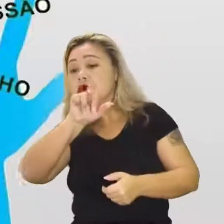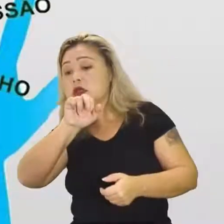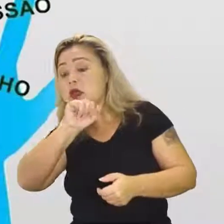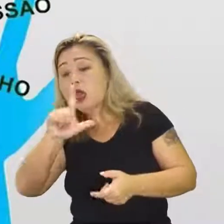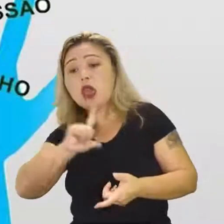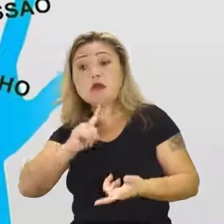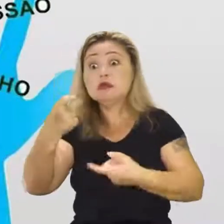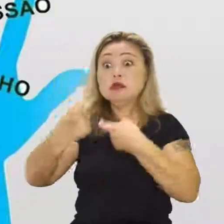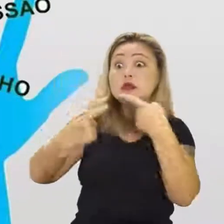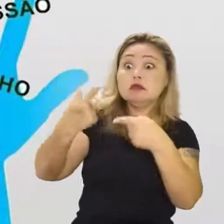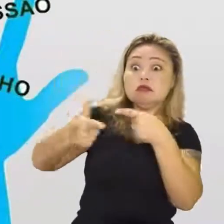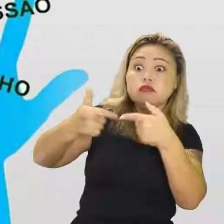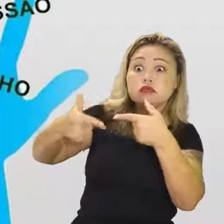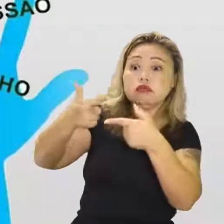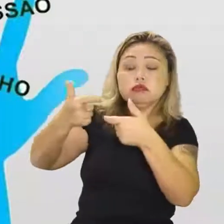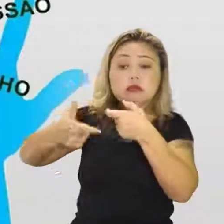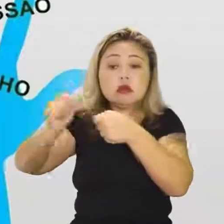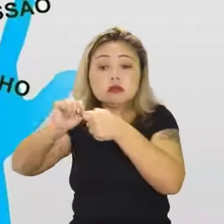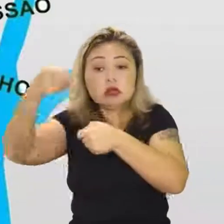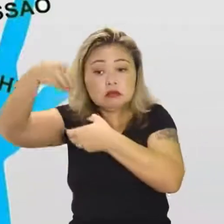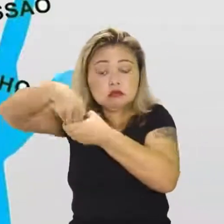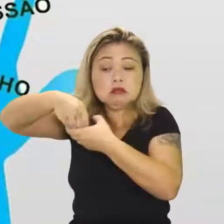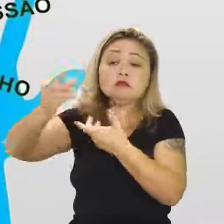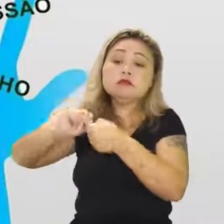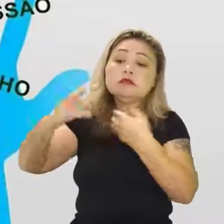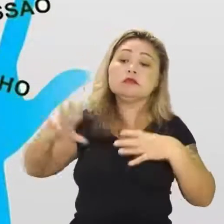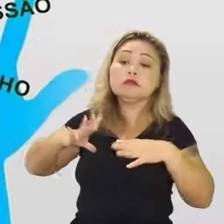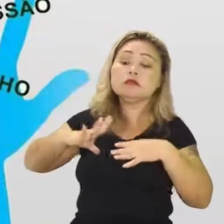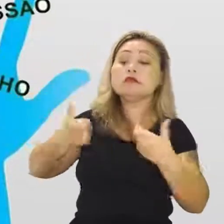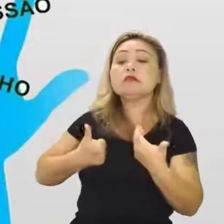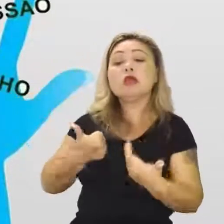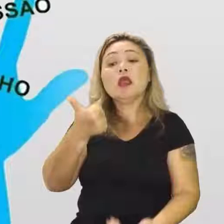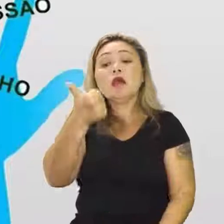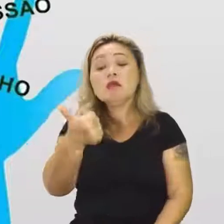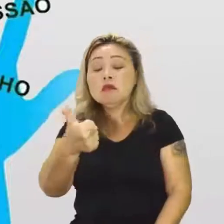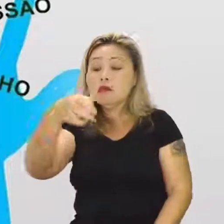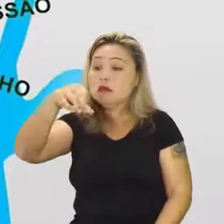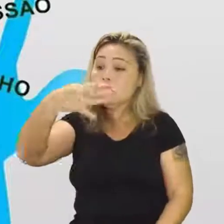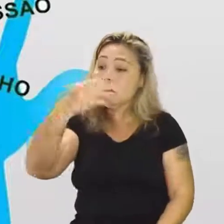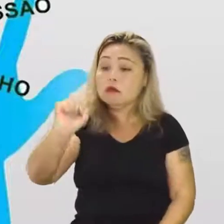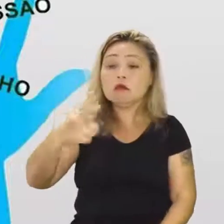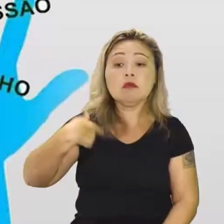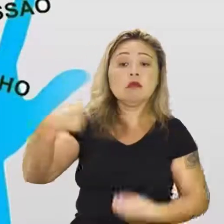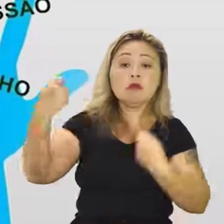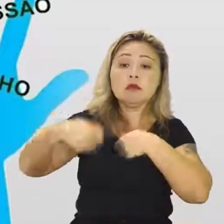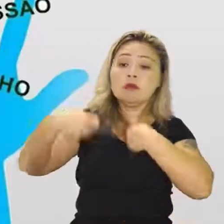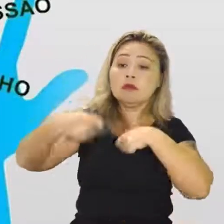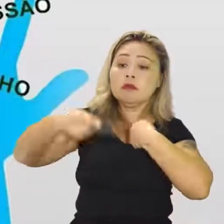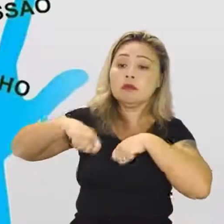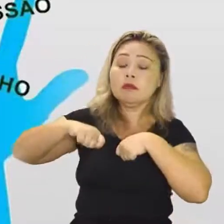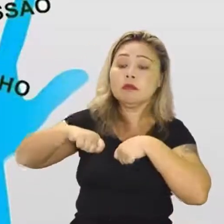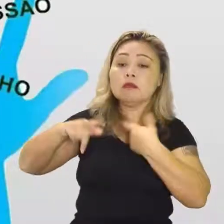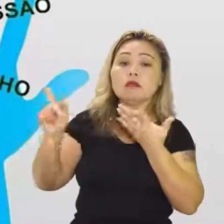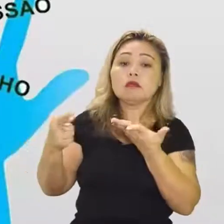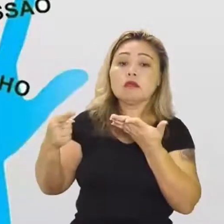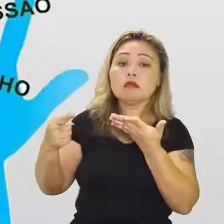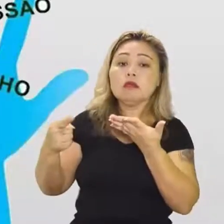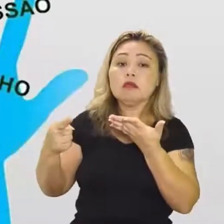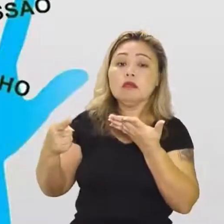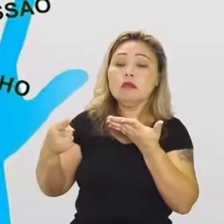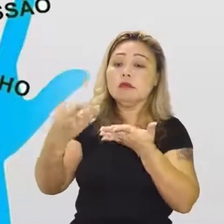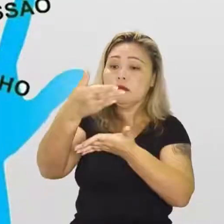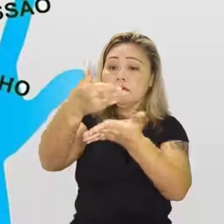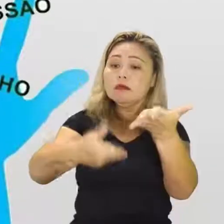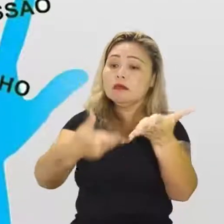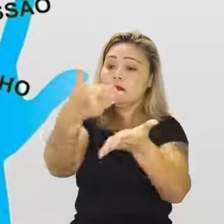lá no Estado de Israel. Mas a ONU em 48, ela já diz que nós precisamos defender, fazer uma